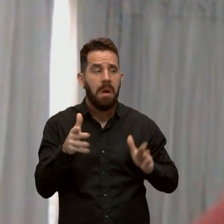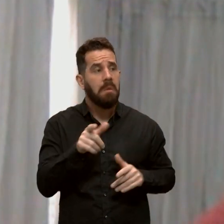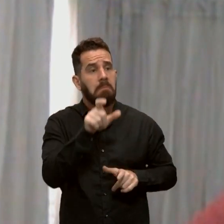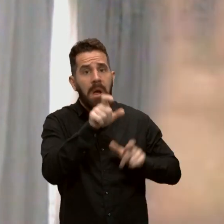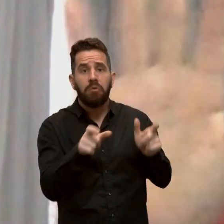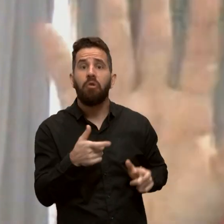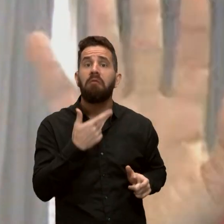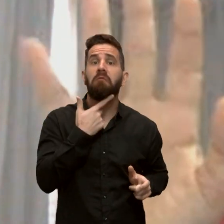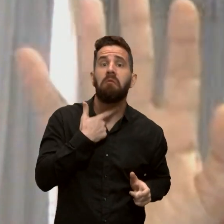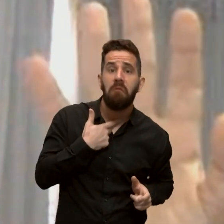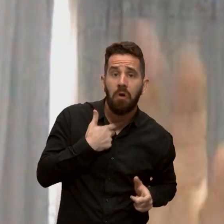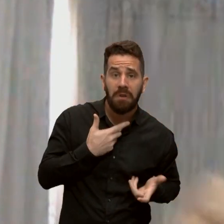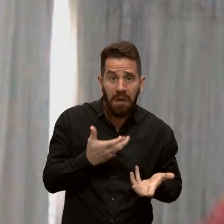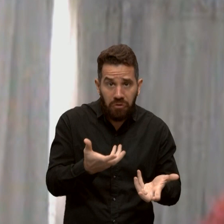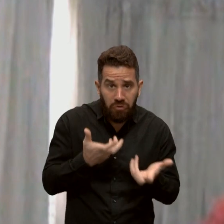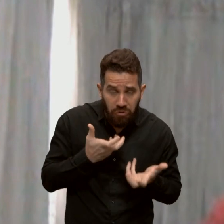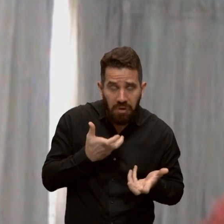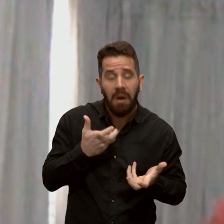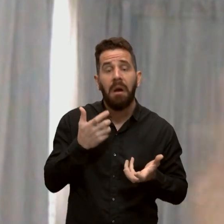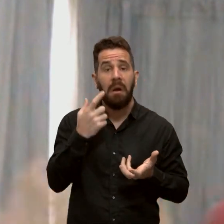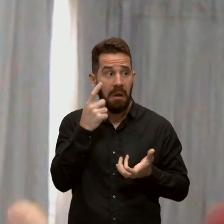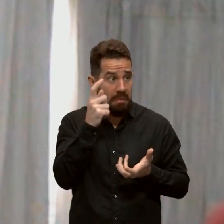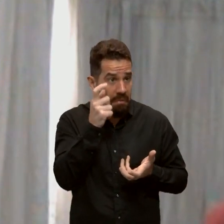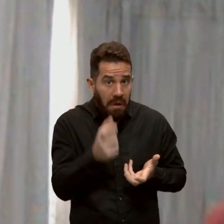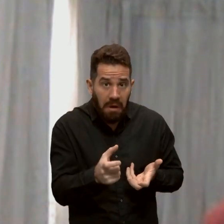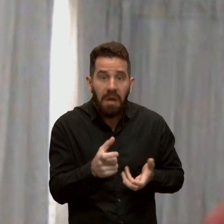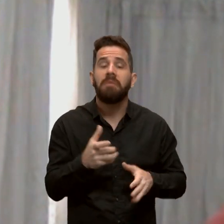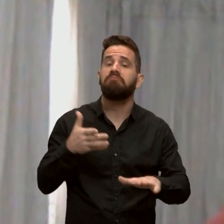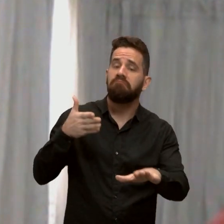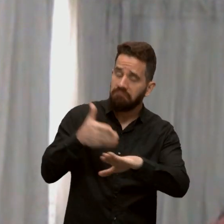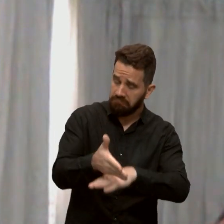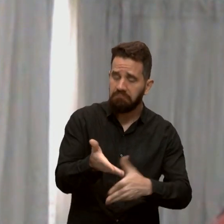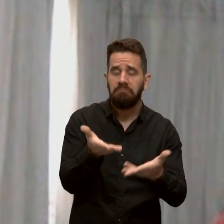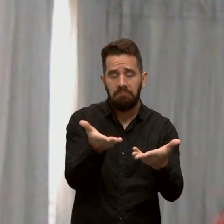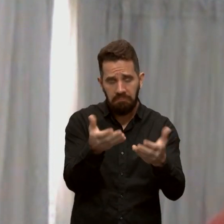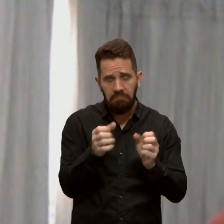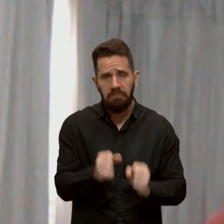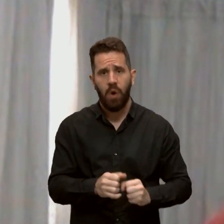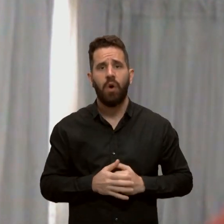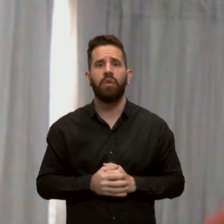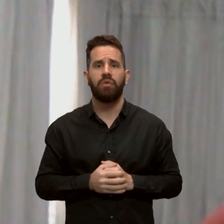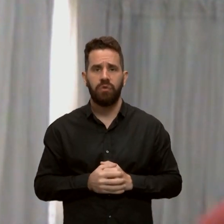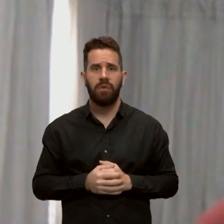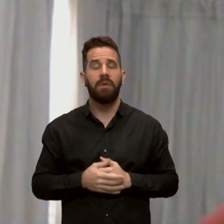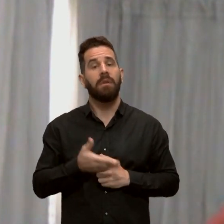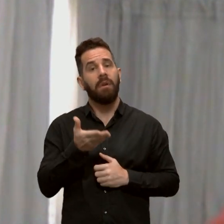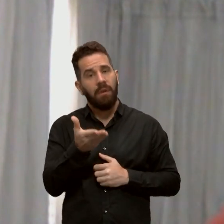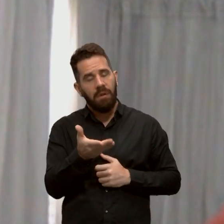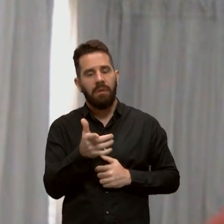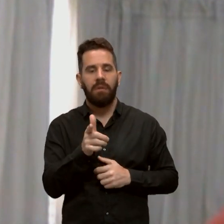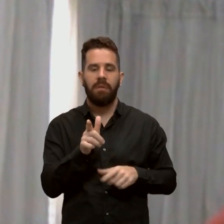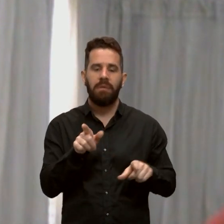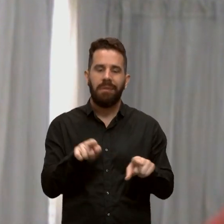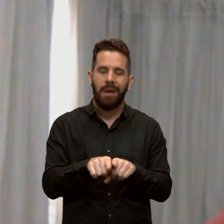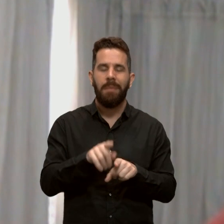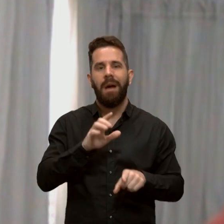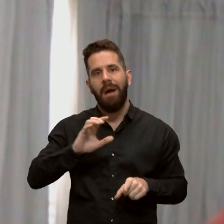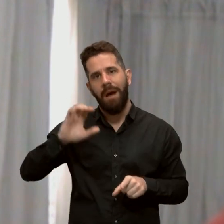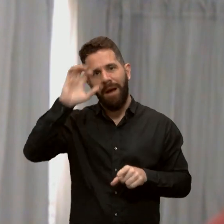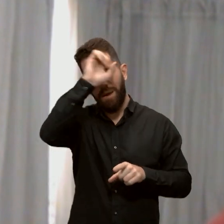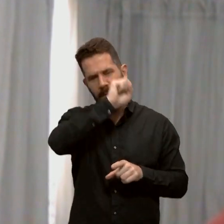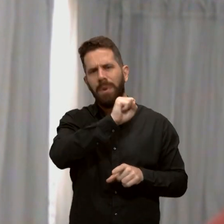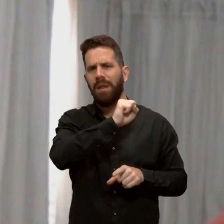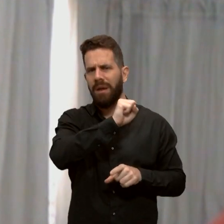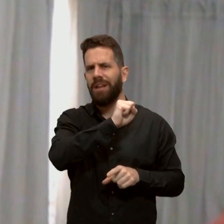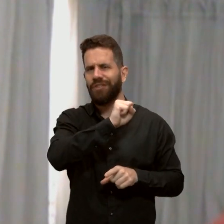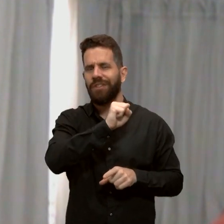pessoa querer se interessar e ir lá. E aí ali você aprende um pouco. Toda vez, eu acho que é muito